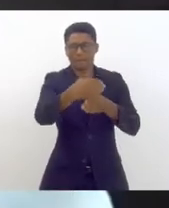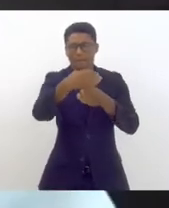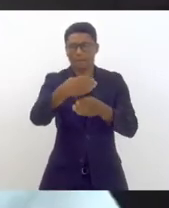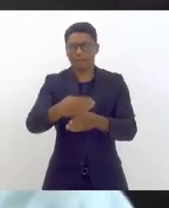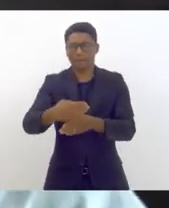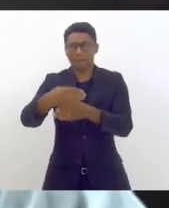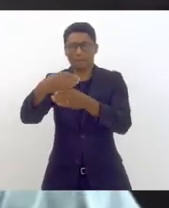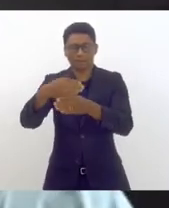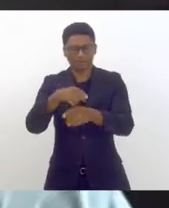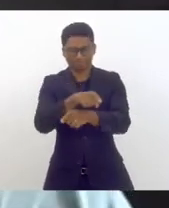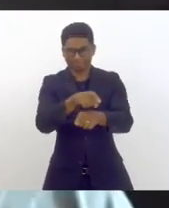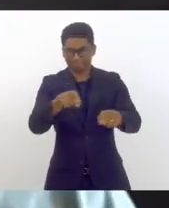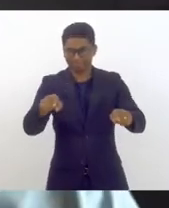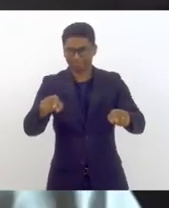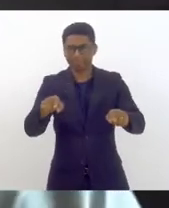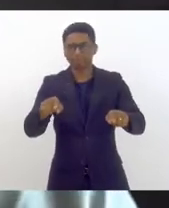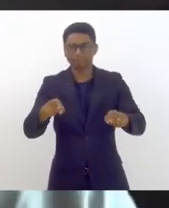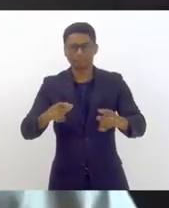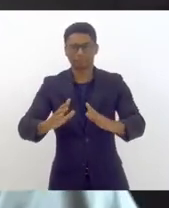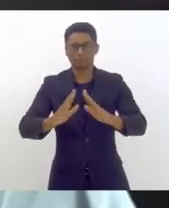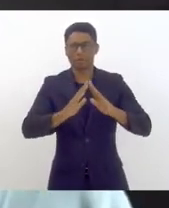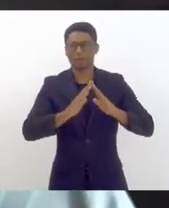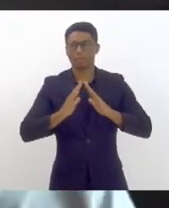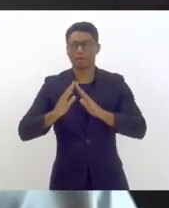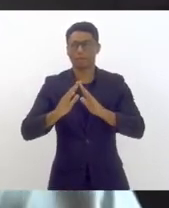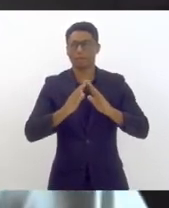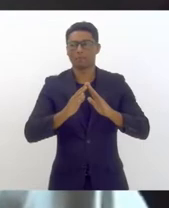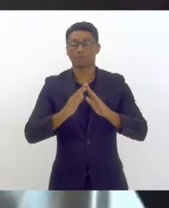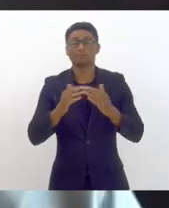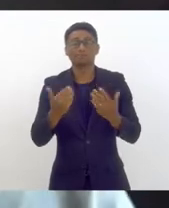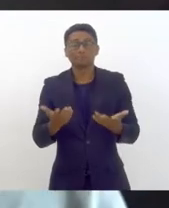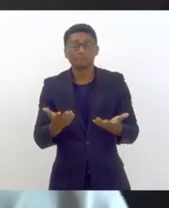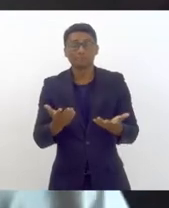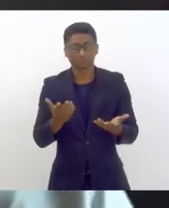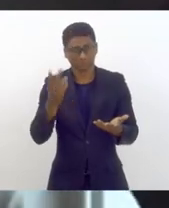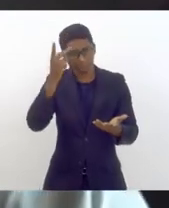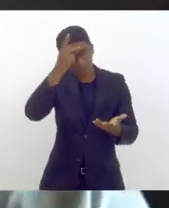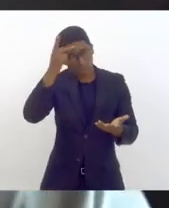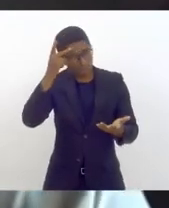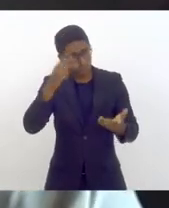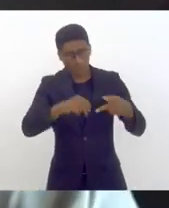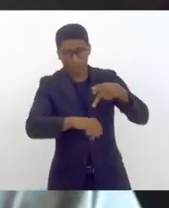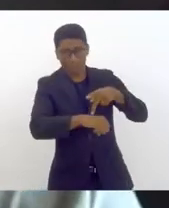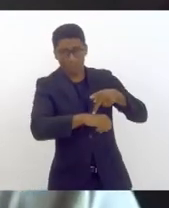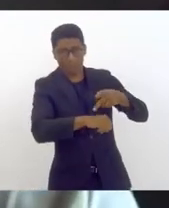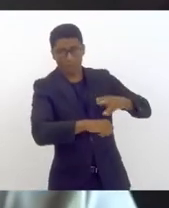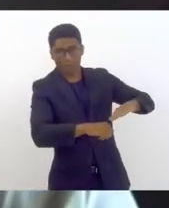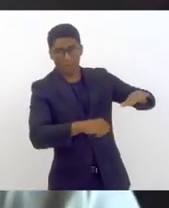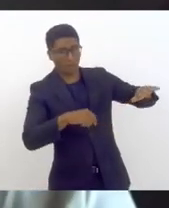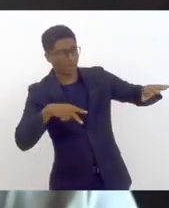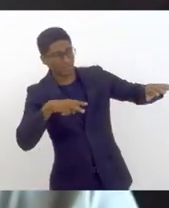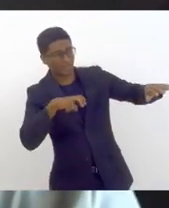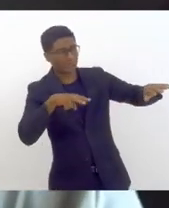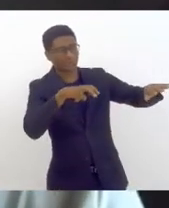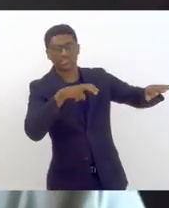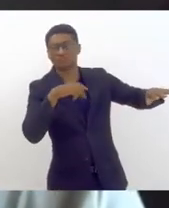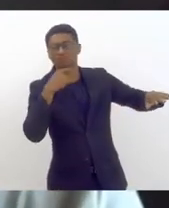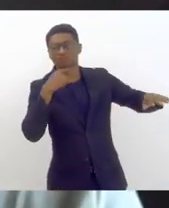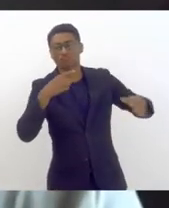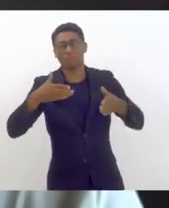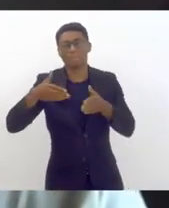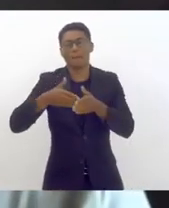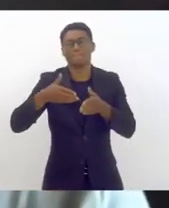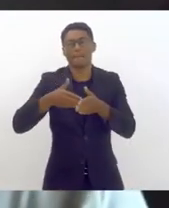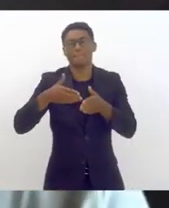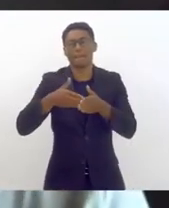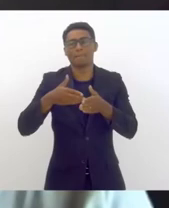que circundam áreas de interesse para a prática desses esportes, dessas atividades ao ar livre, de uma forma muitas